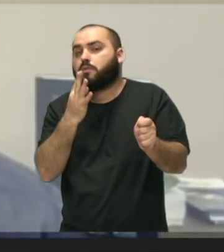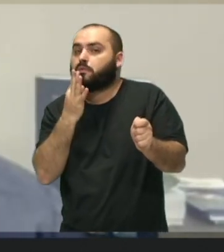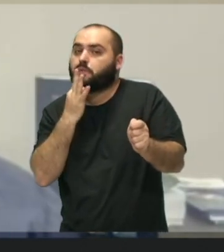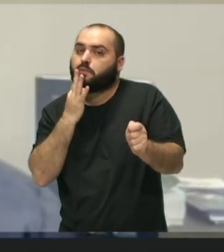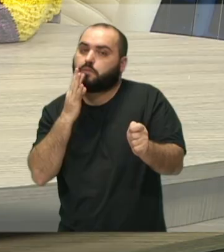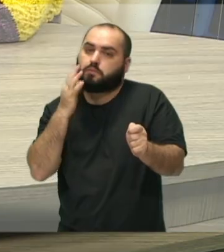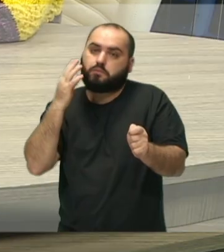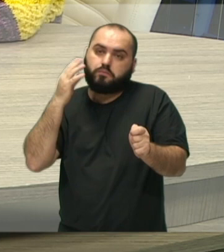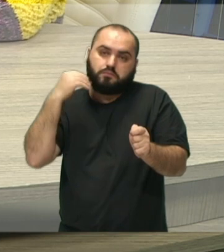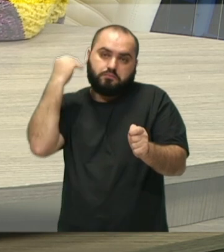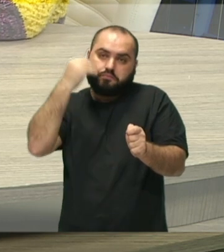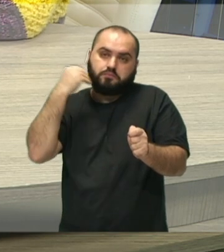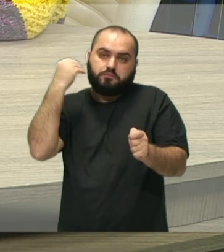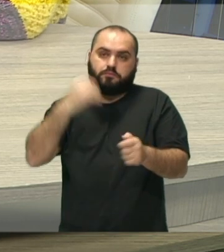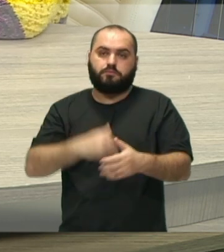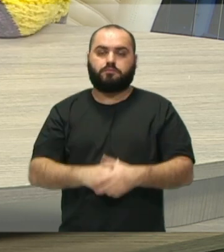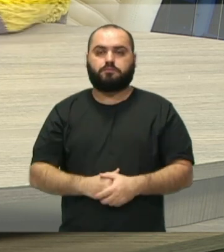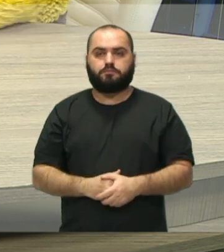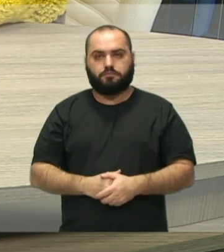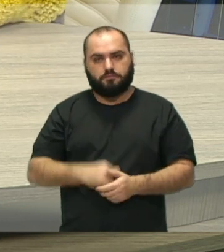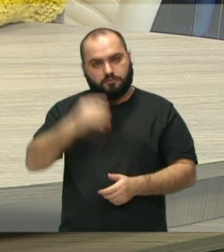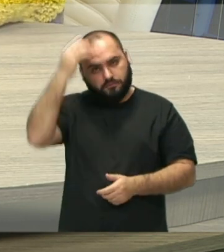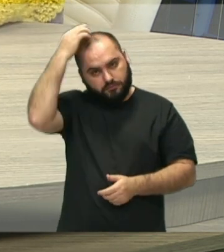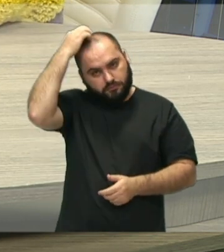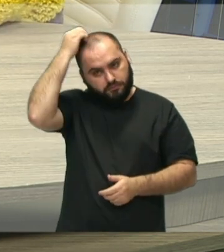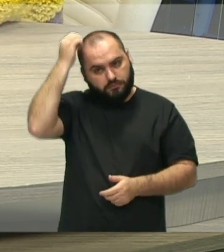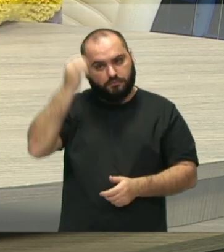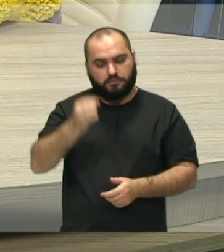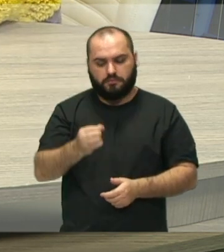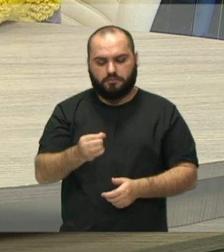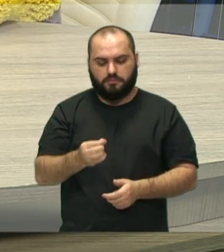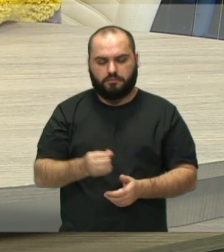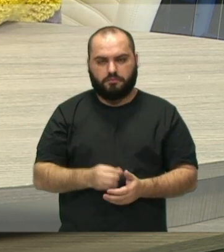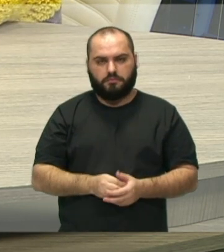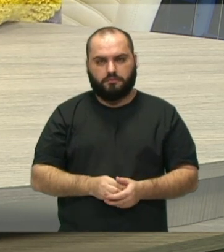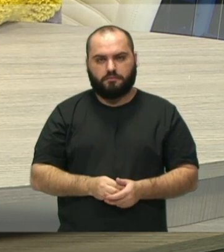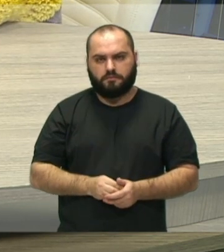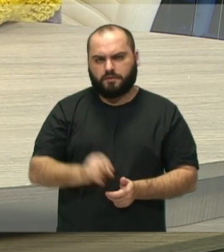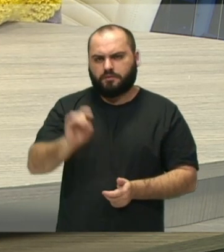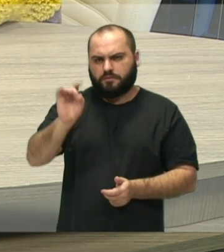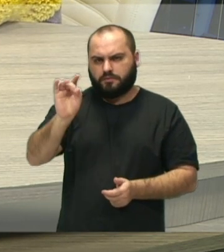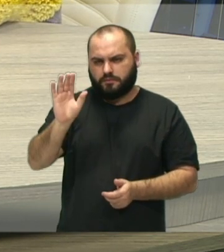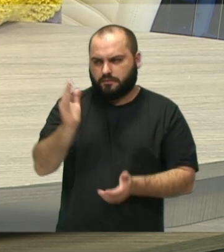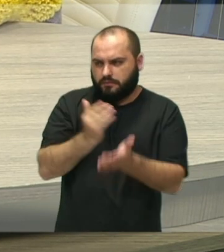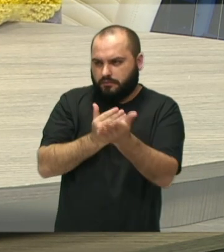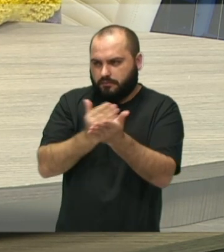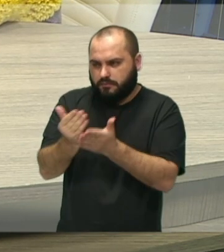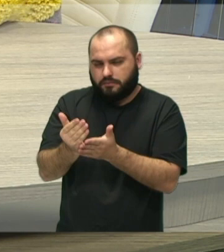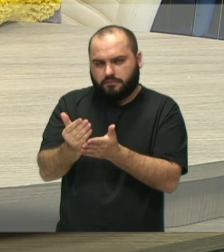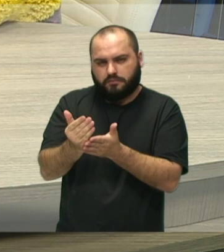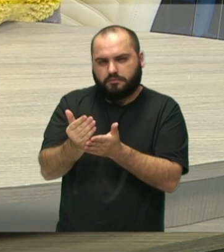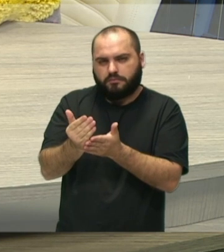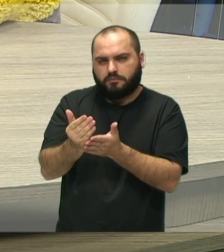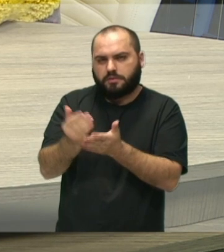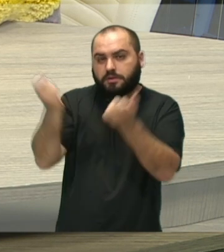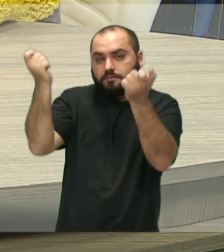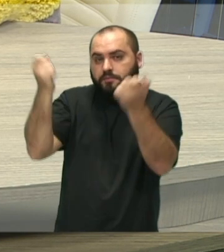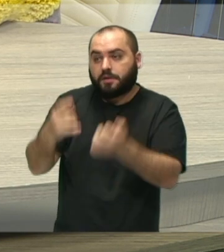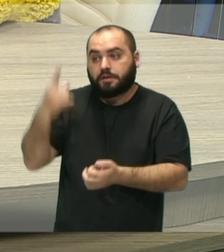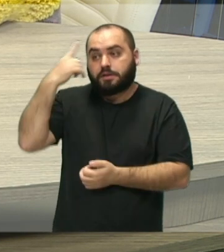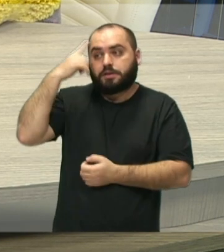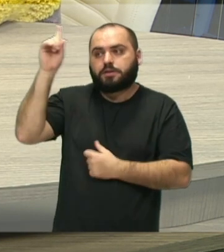cidadania. Com certeza. Vamos só reforçar para o pessoal aí quando começa, como é que é a questão